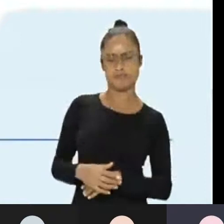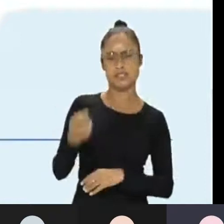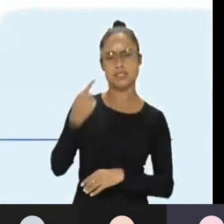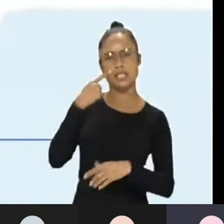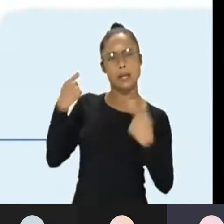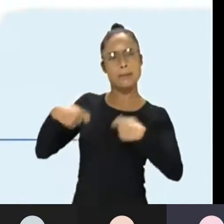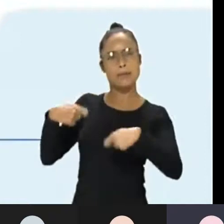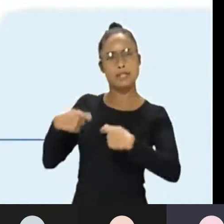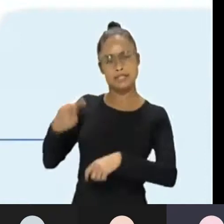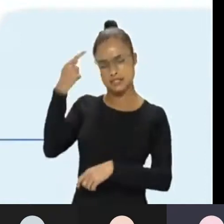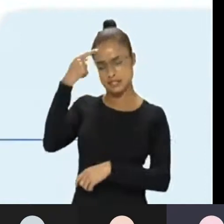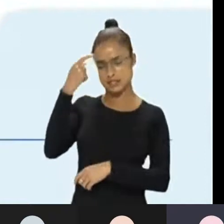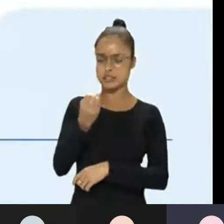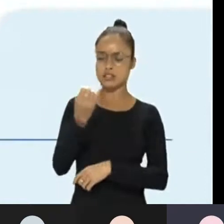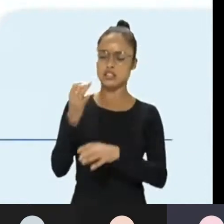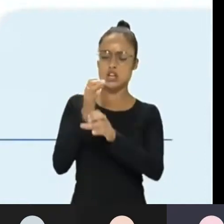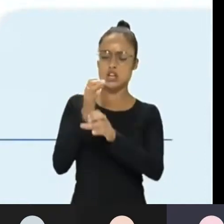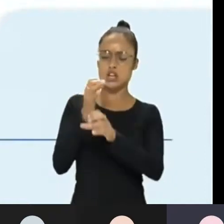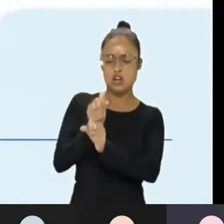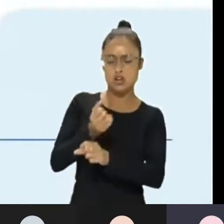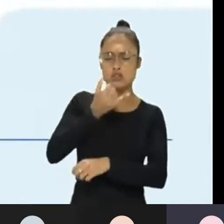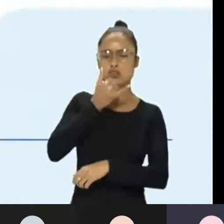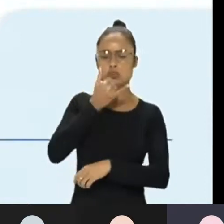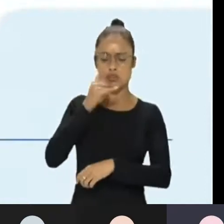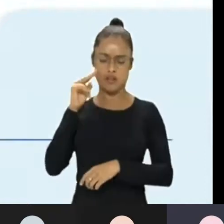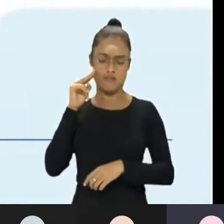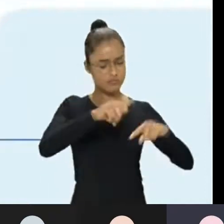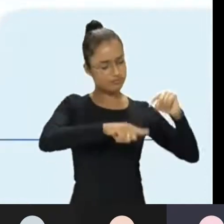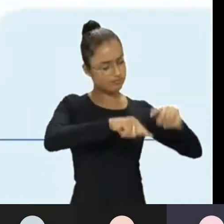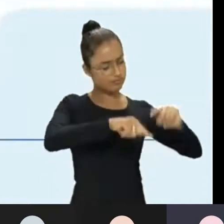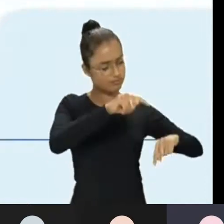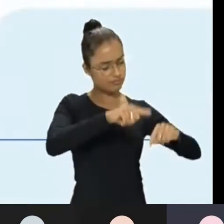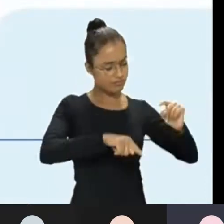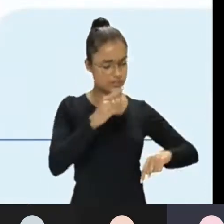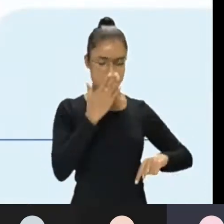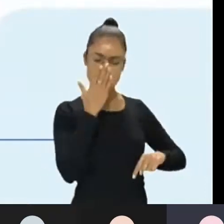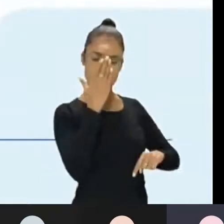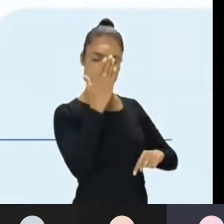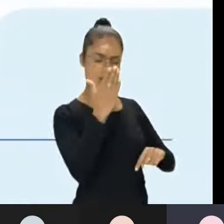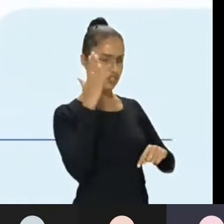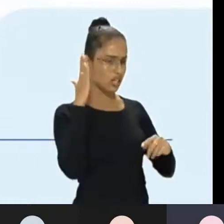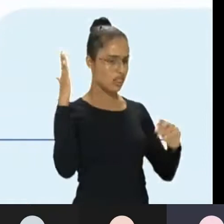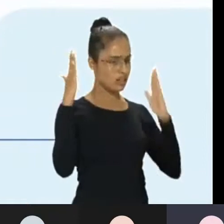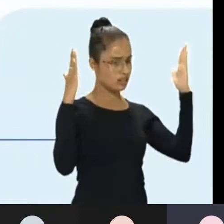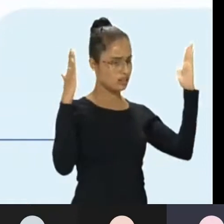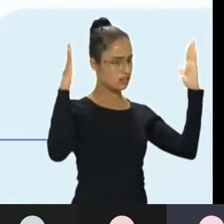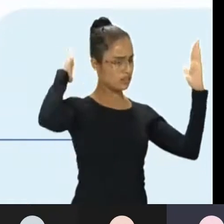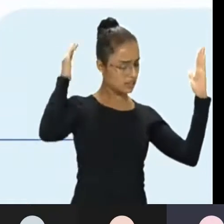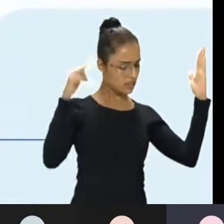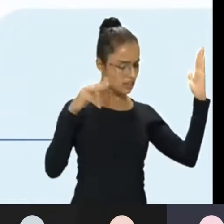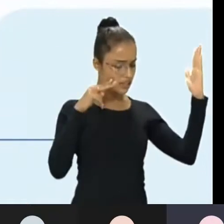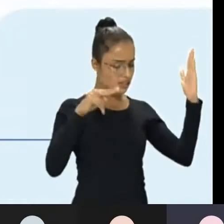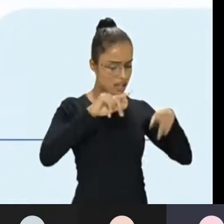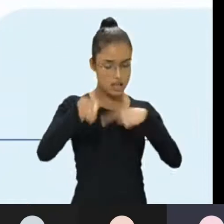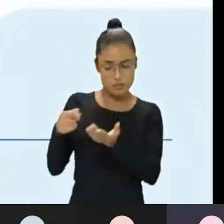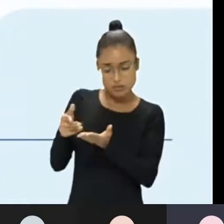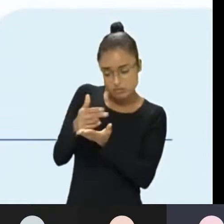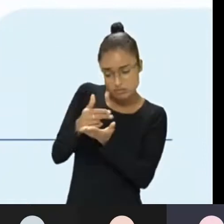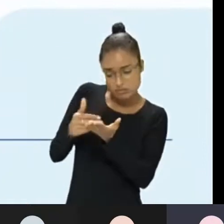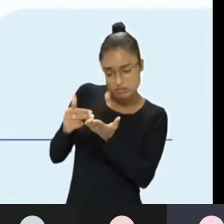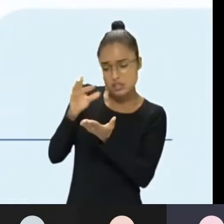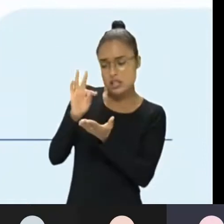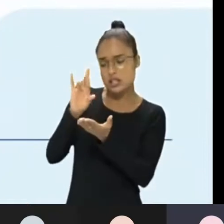Eu preciso realizar a cotagem das vistas, representar tridimensionalmente o objeto e realizar a planificação